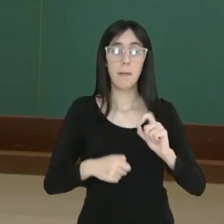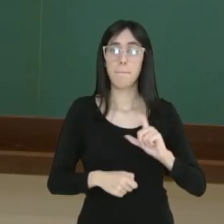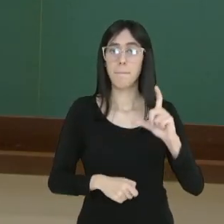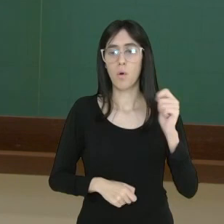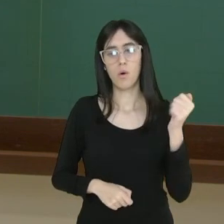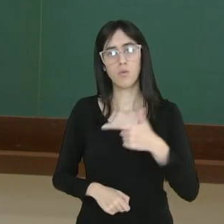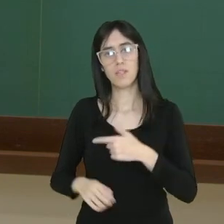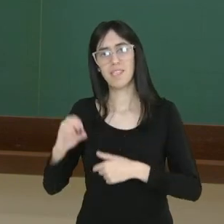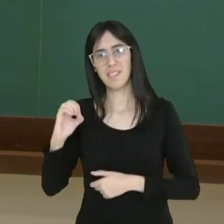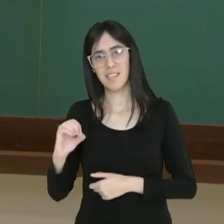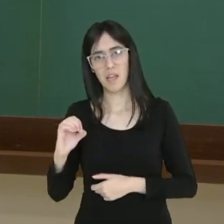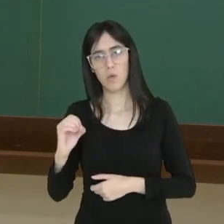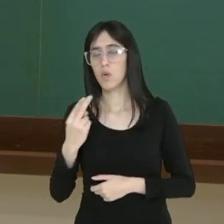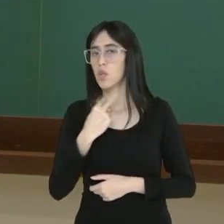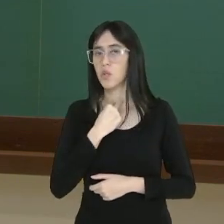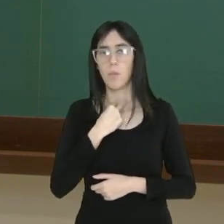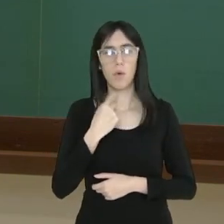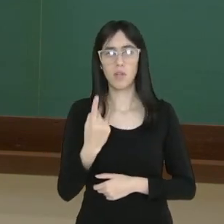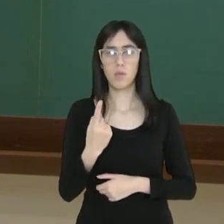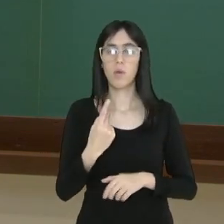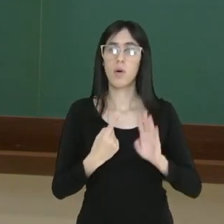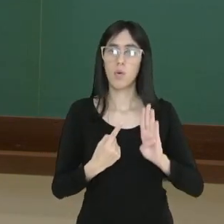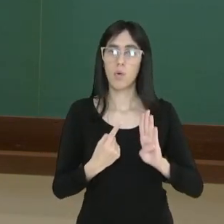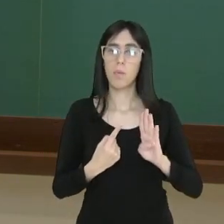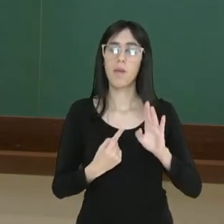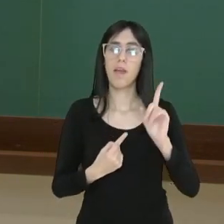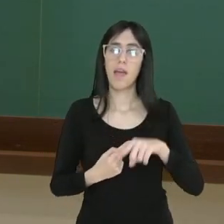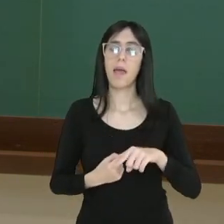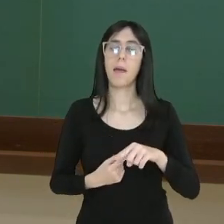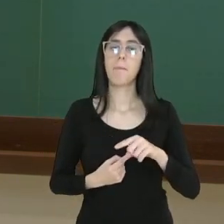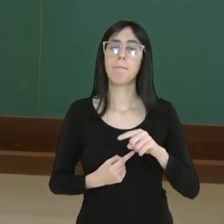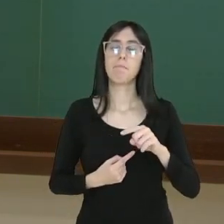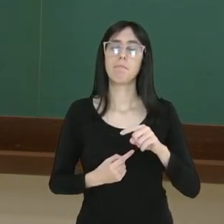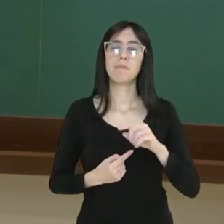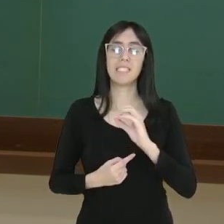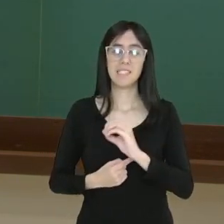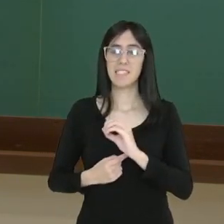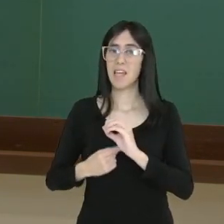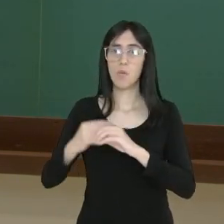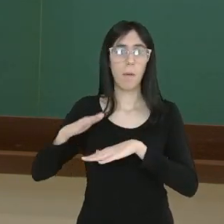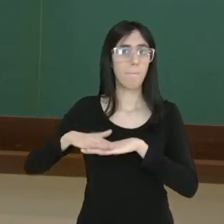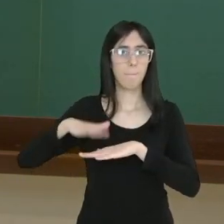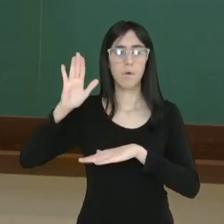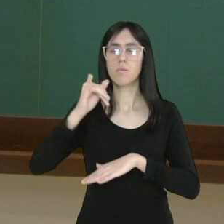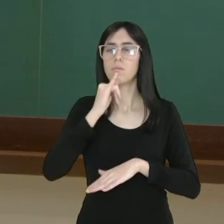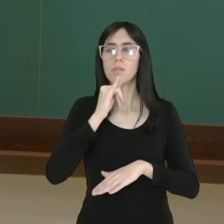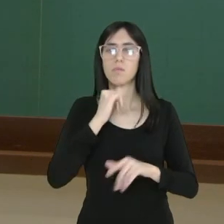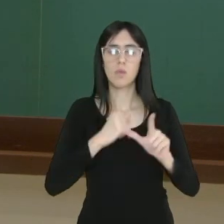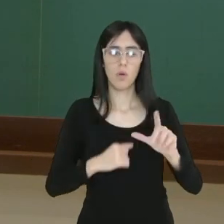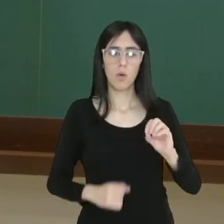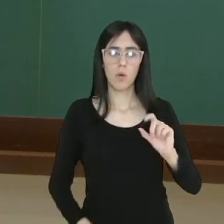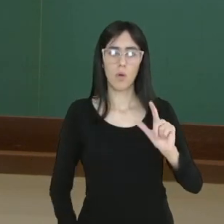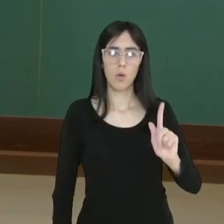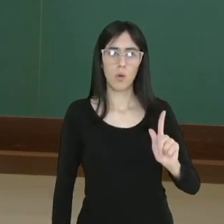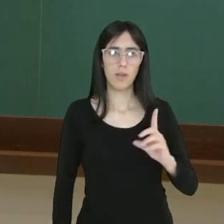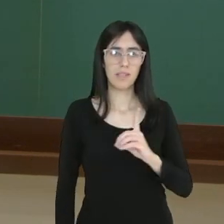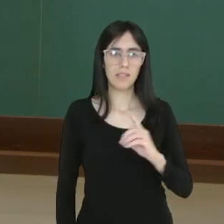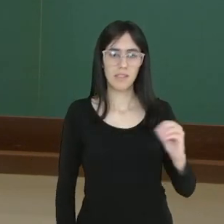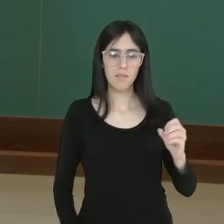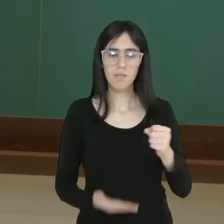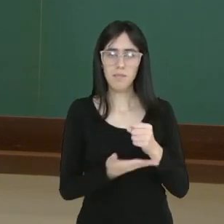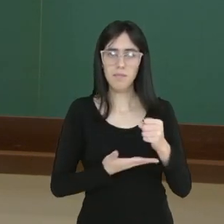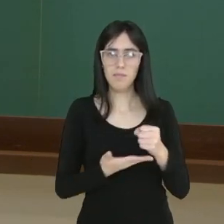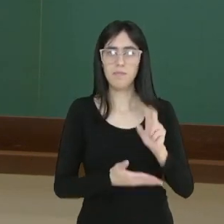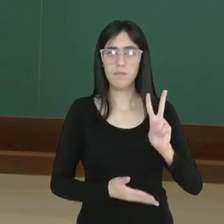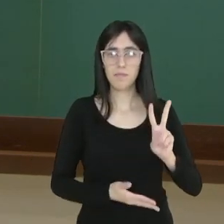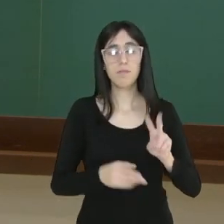que ser diferente de 1 e o b maior do que zero. Um exemplo, log de 100 na base 10 é igual a 2,